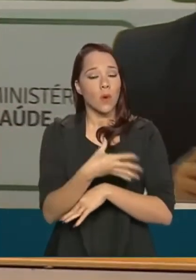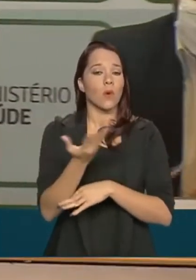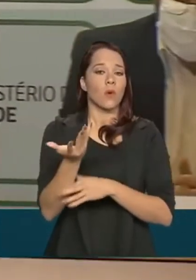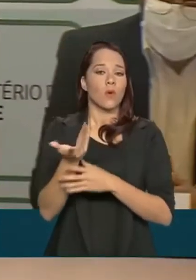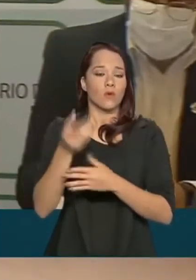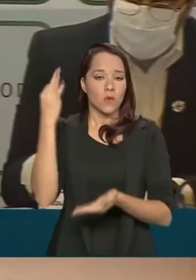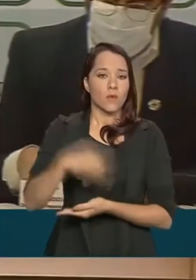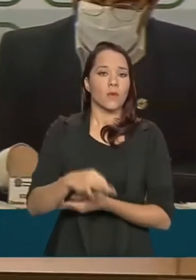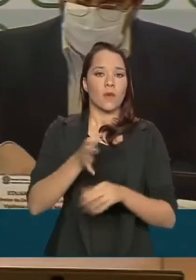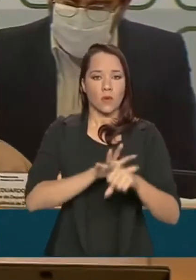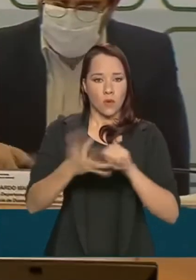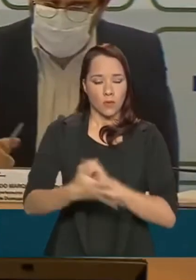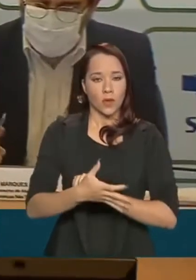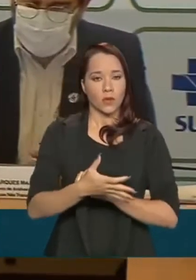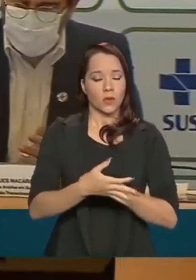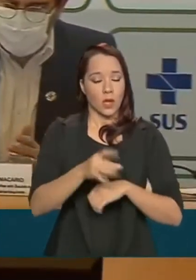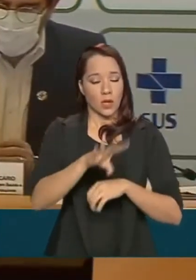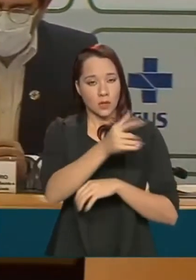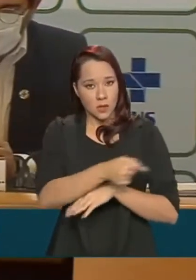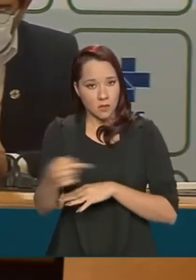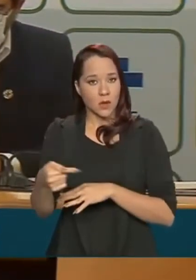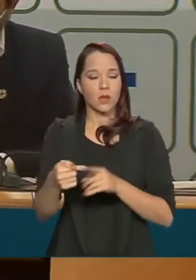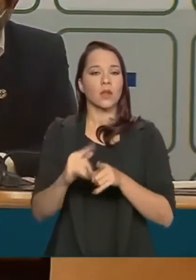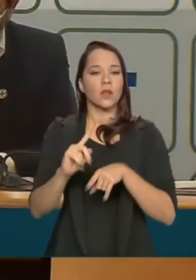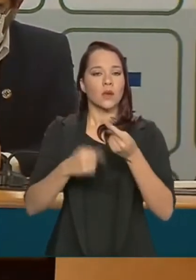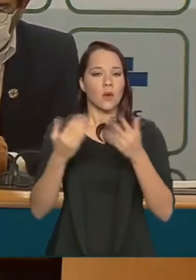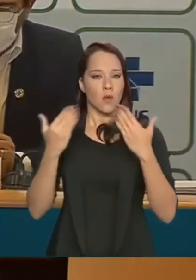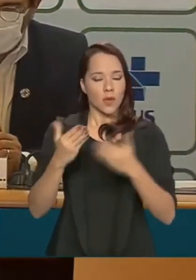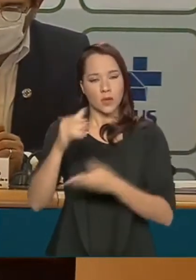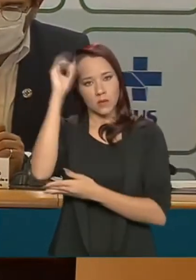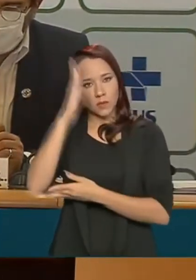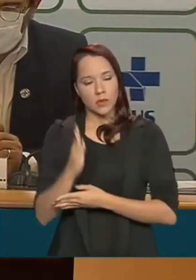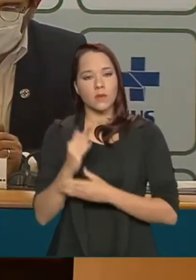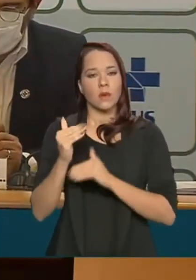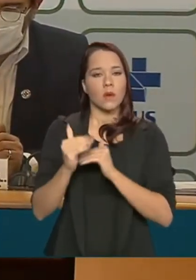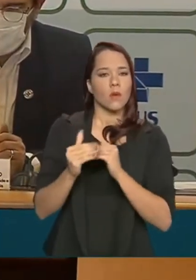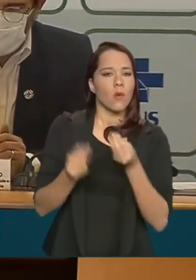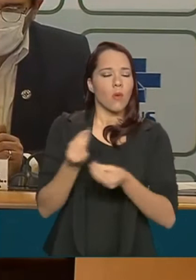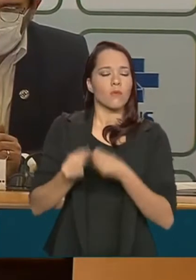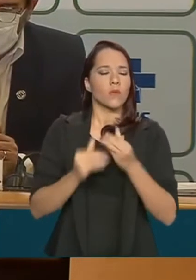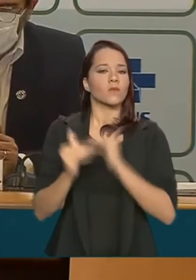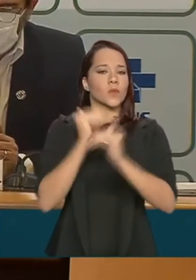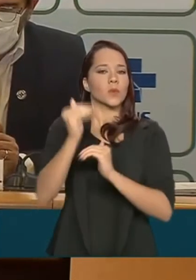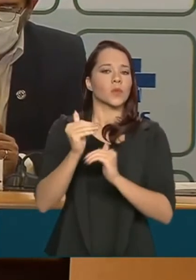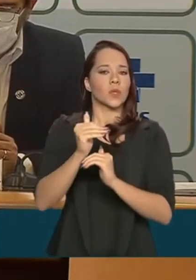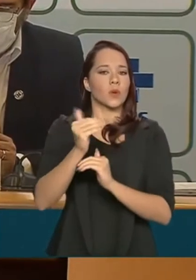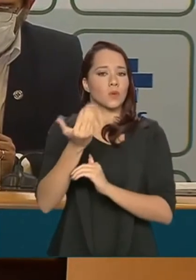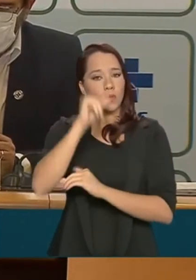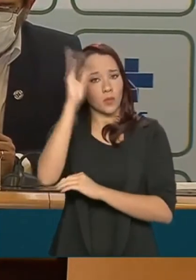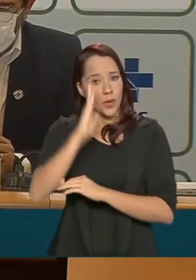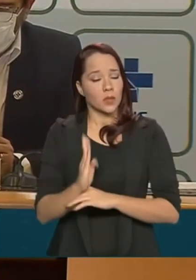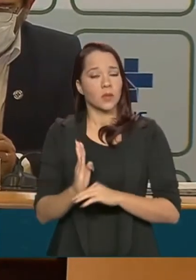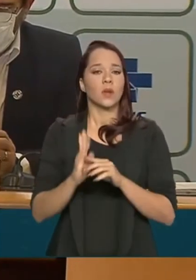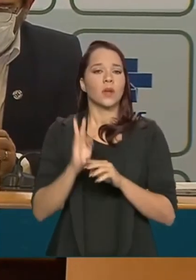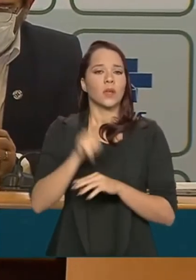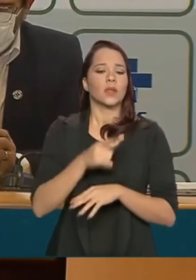da Covid por semana epidemiológica. A gente faz a comparação do Brasil, a evolução dos casos do Brasil, que a gente sempre traz na